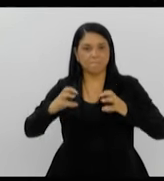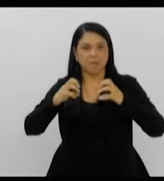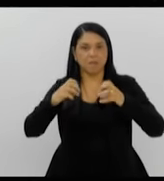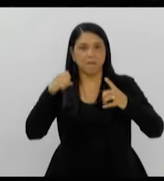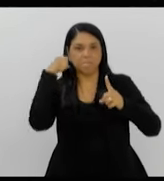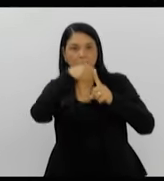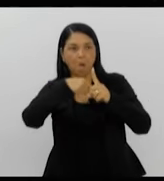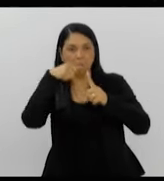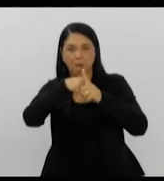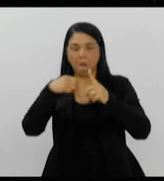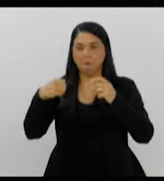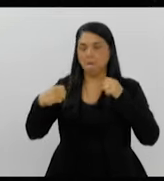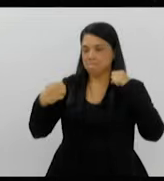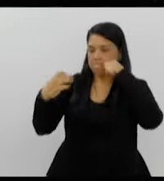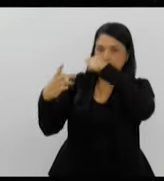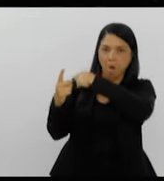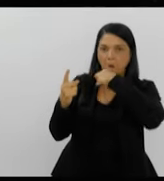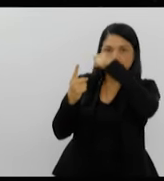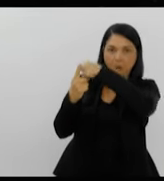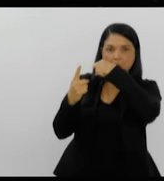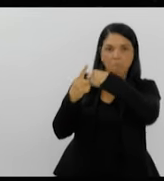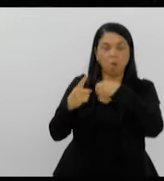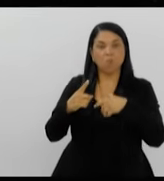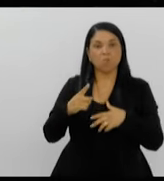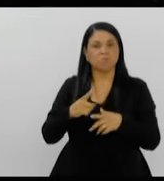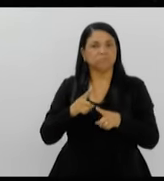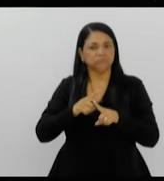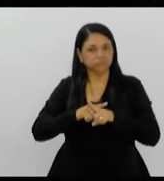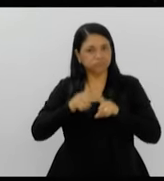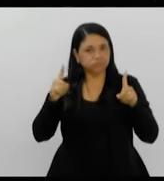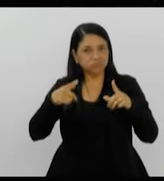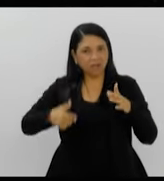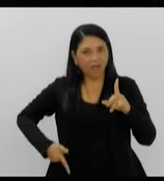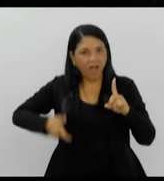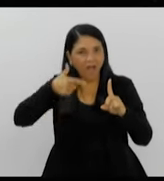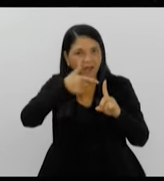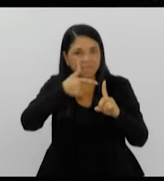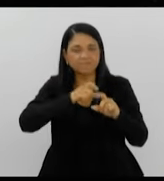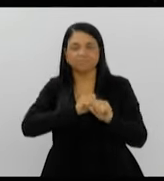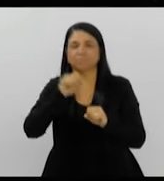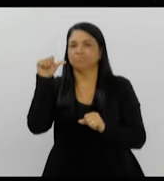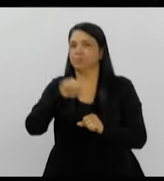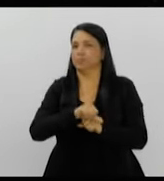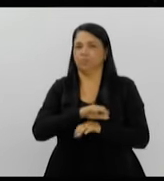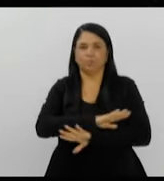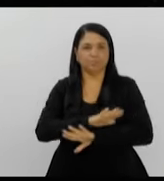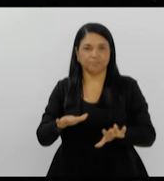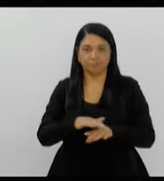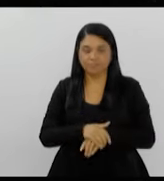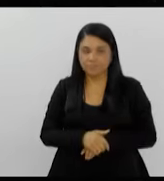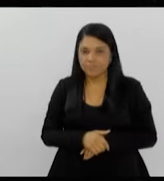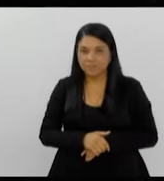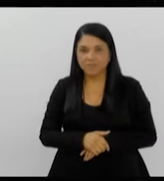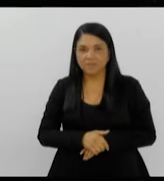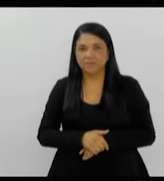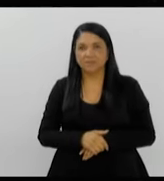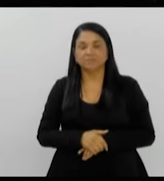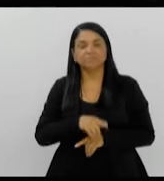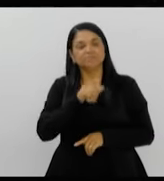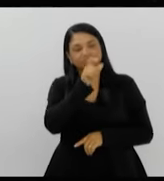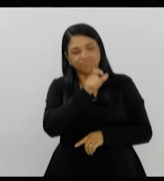menos com armas vossa excelência Não era nem